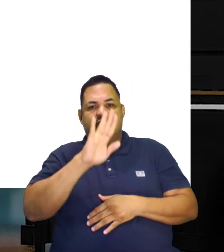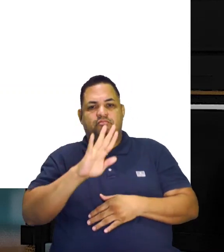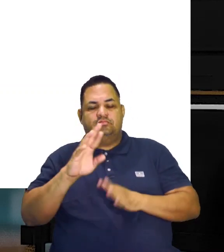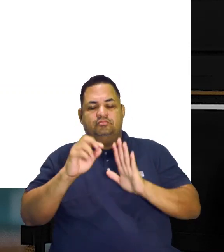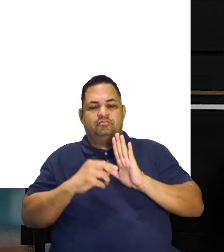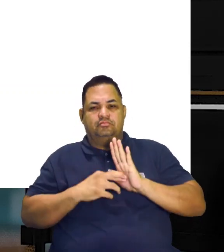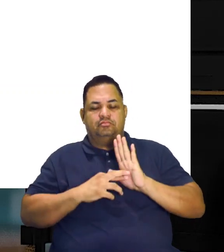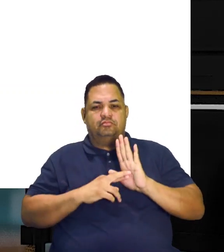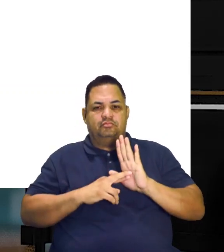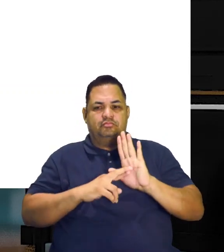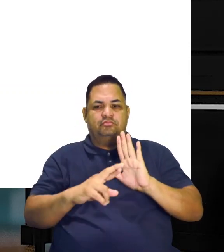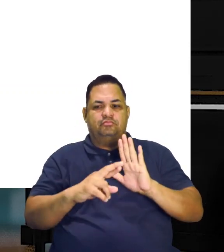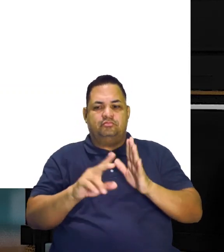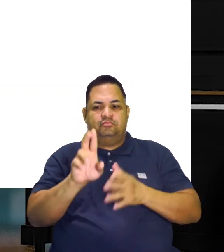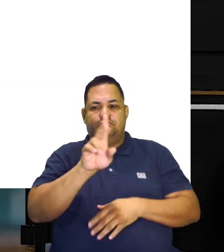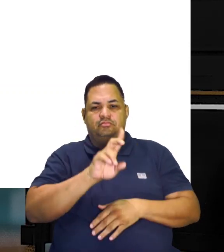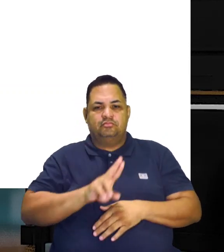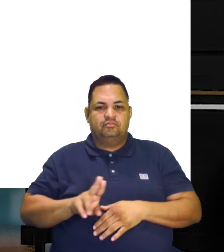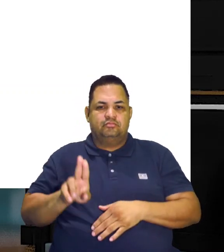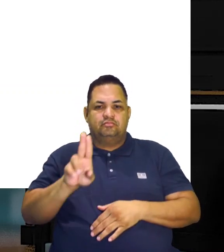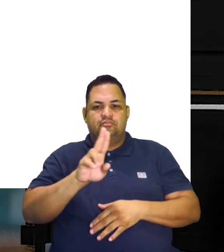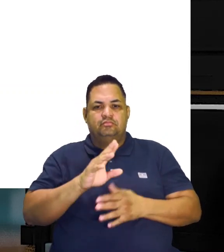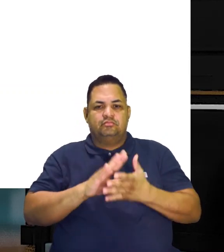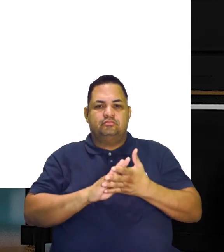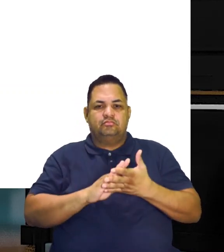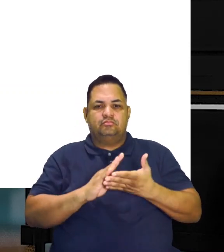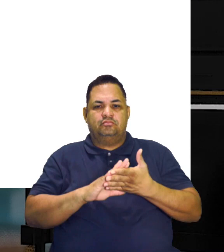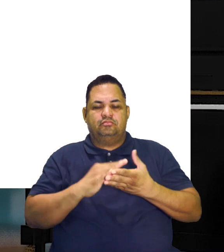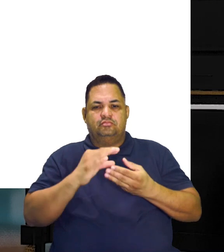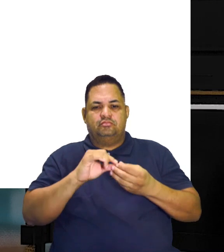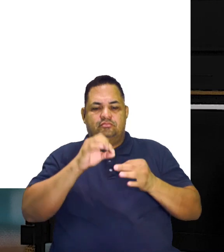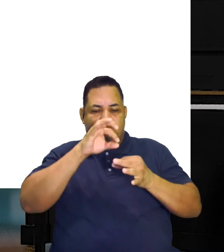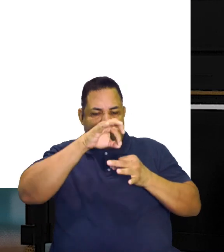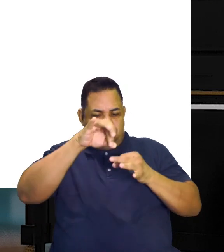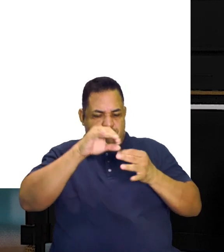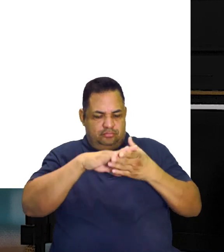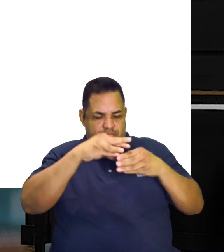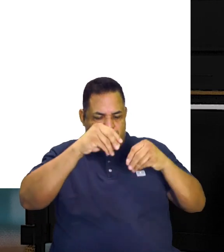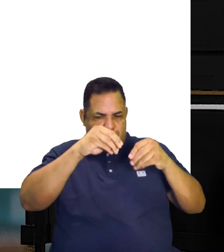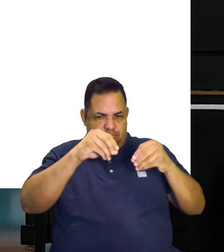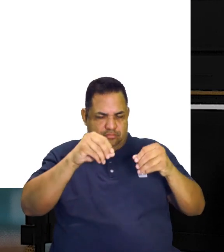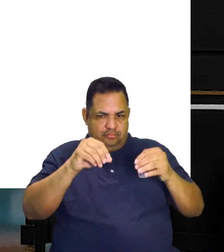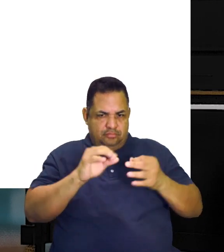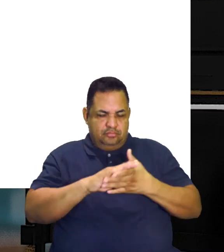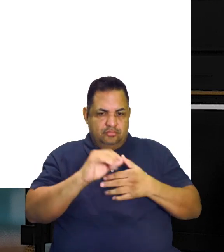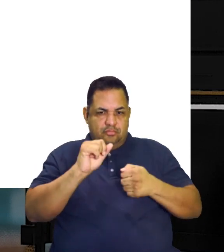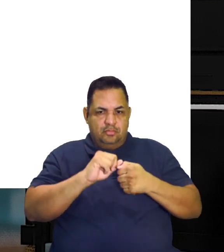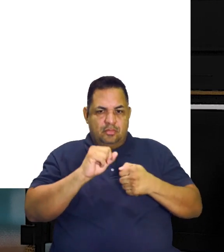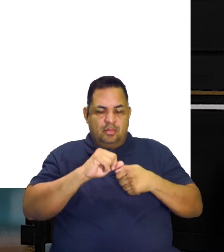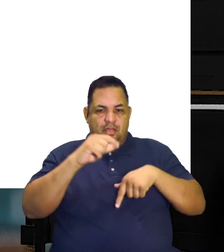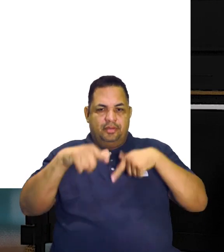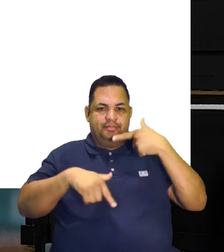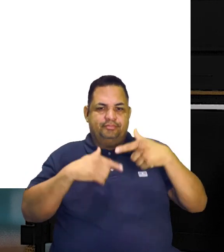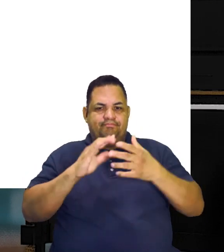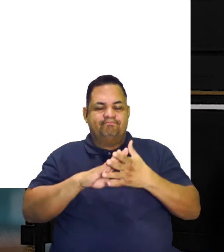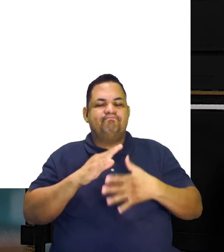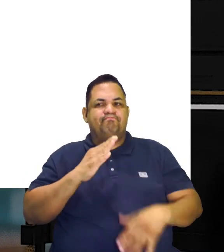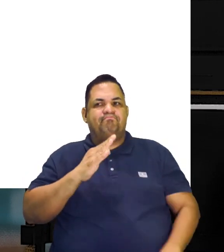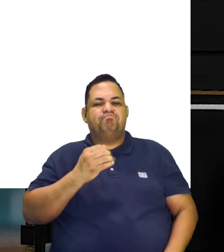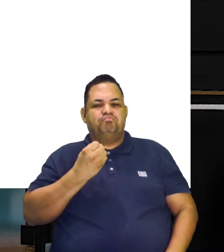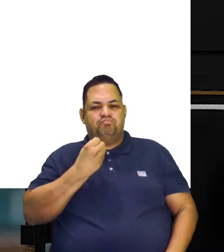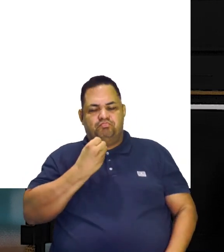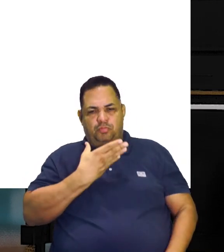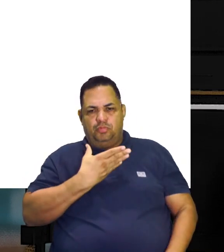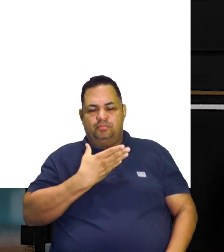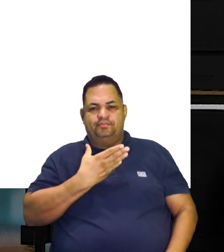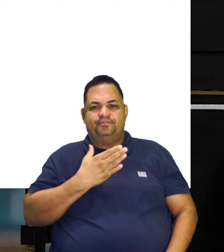alguma representação, utilizando folhas secas, sementes, areia, e que eles fizeram trabalhos riquíssimos. Então,